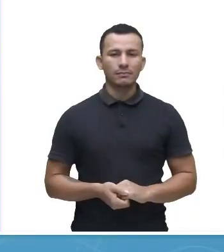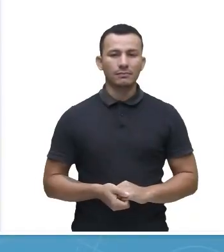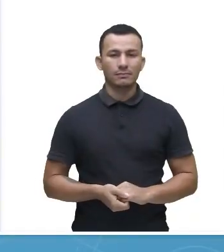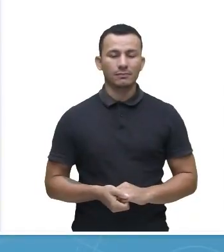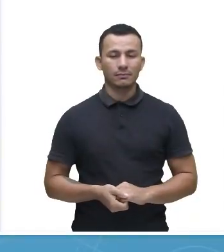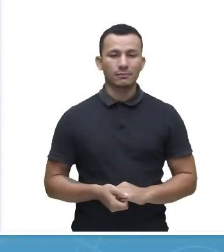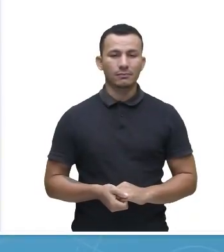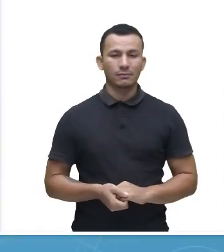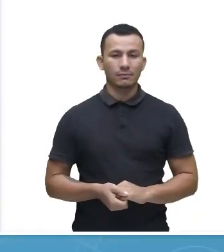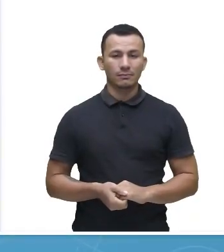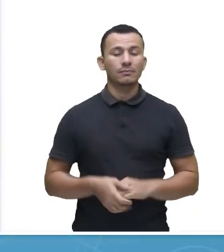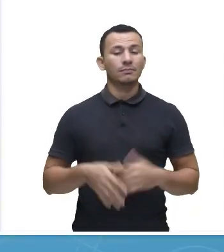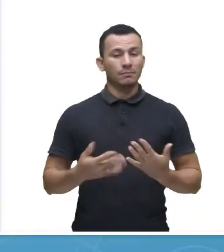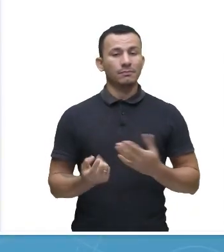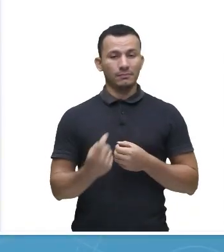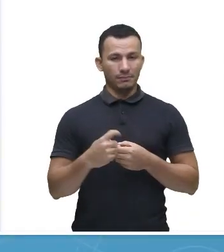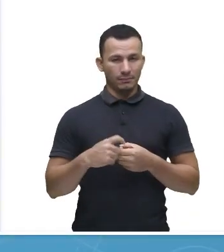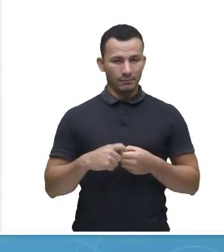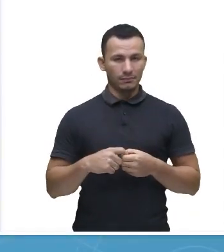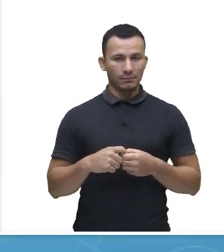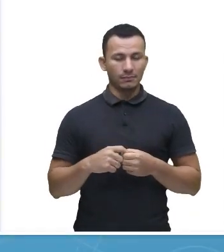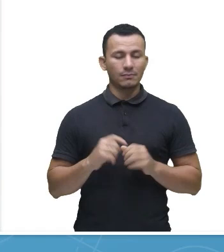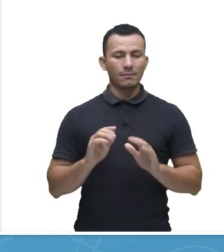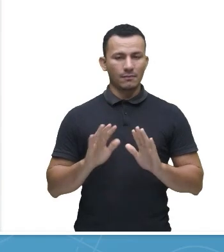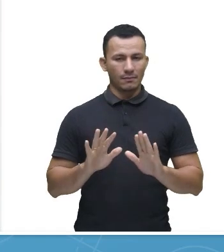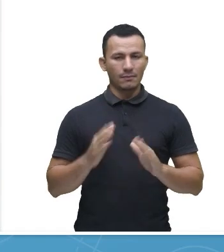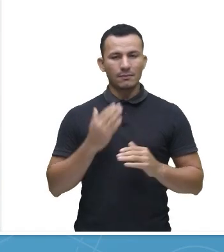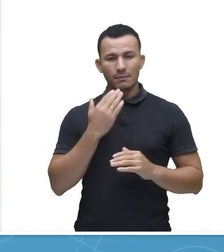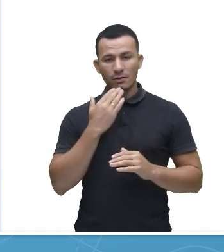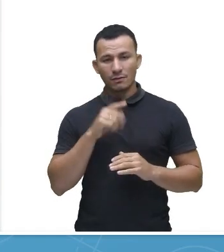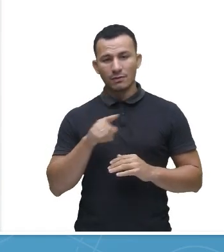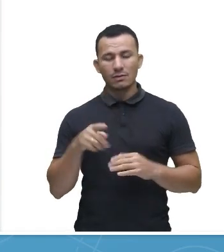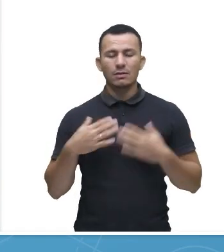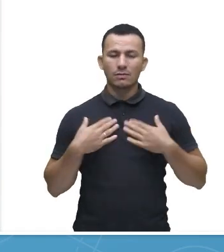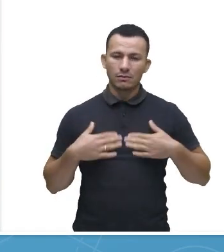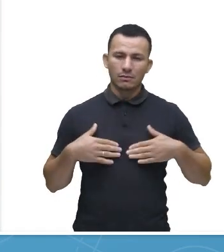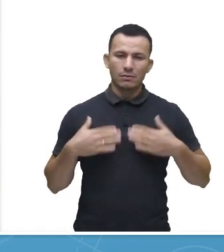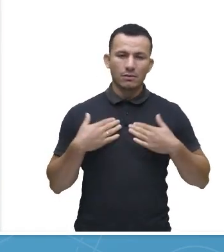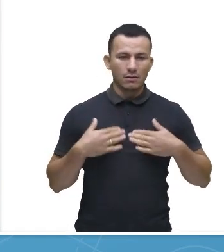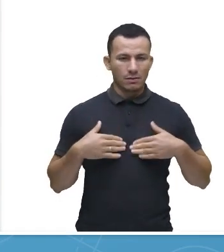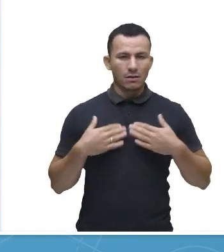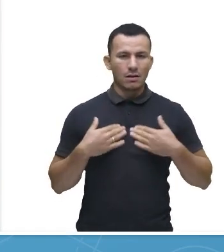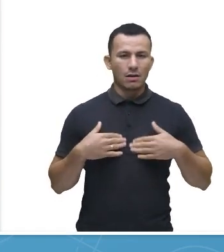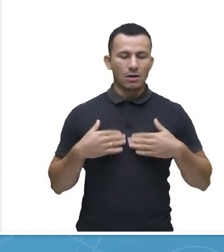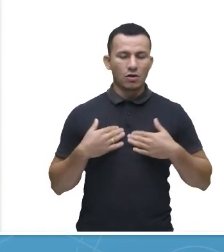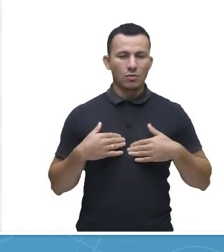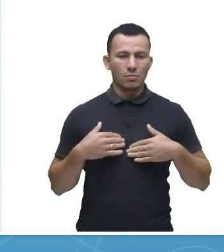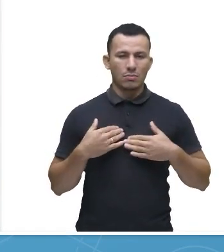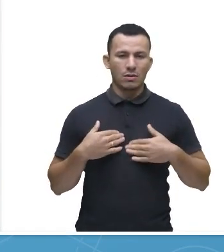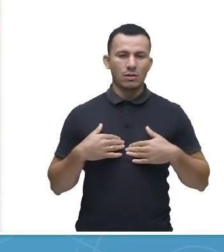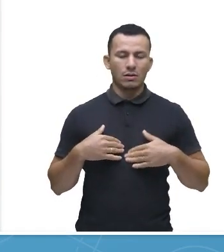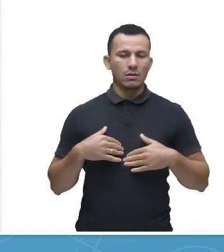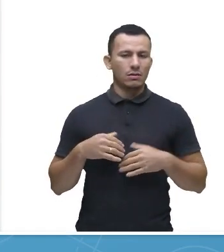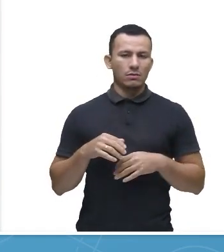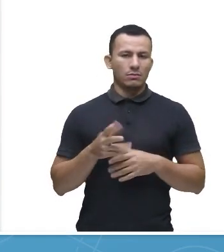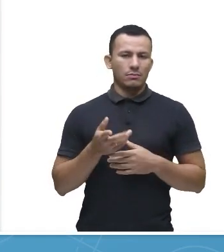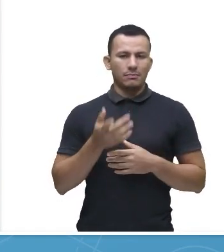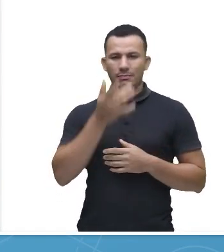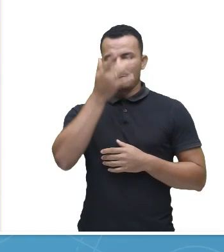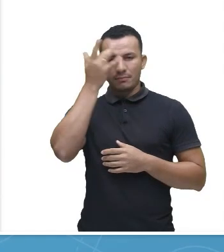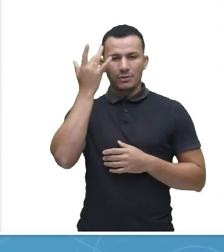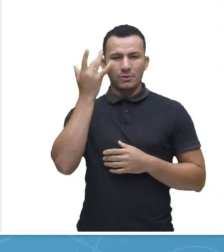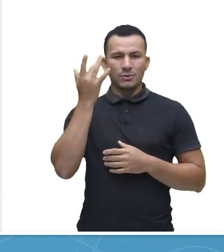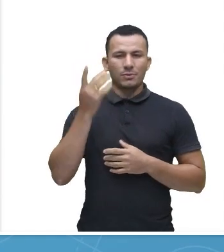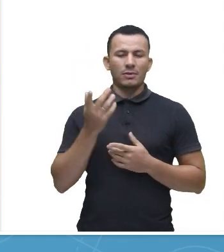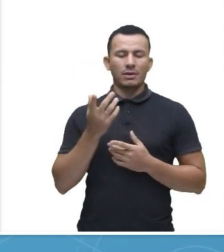Oi, pessoal, retornamos e aí eu peço calma, tá bom? Não é de propósito a gente. Algumas pessoas acham que a gente